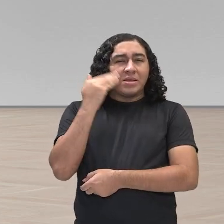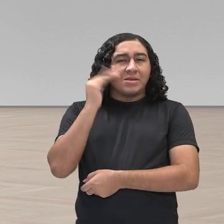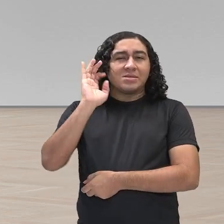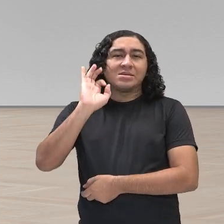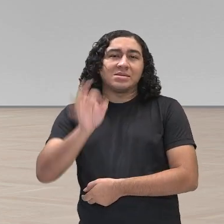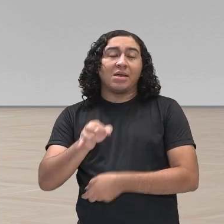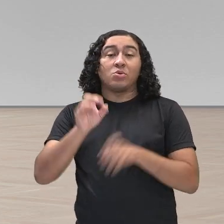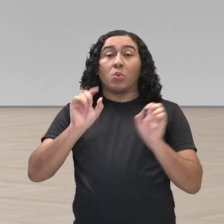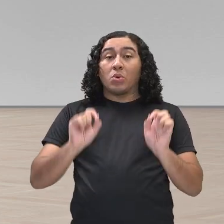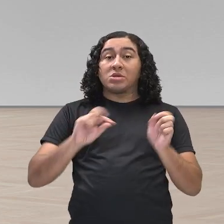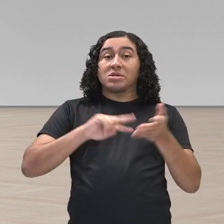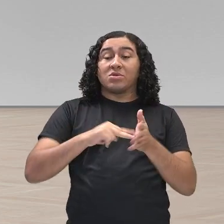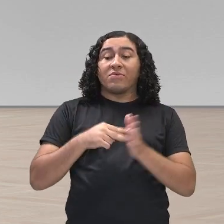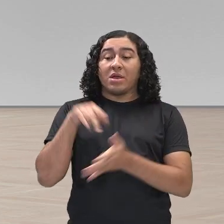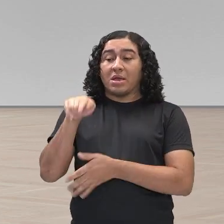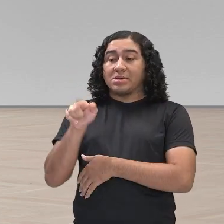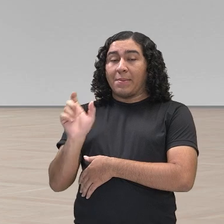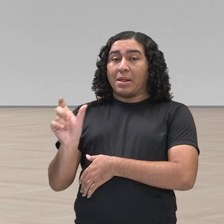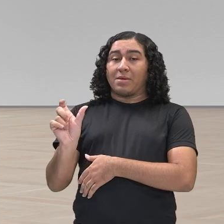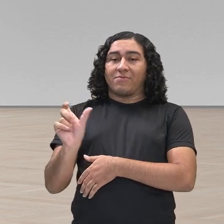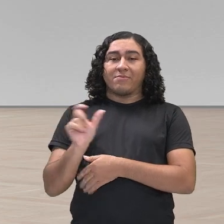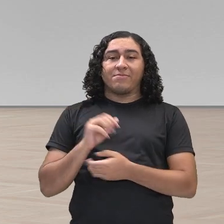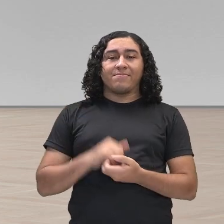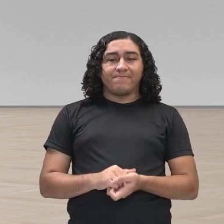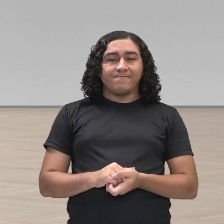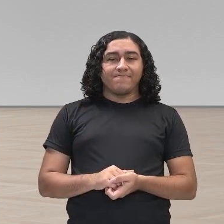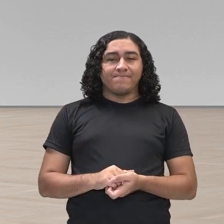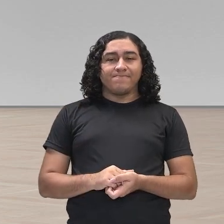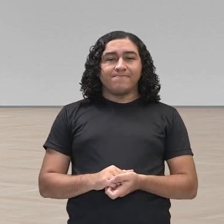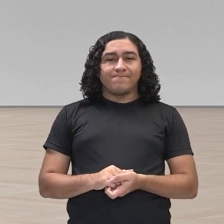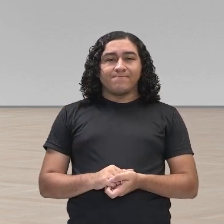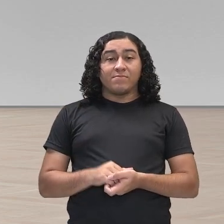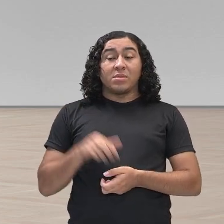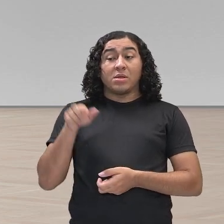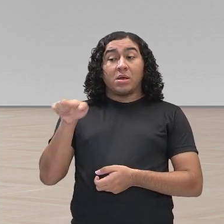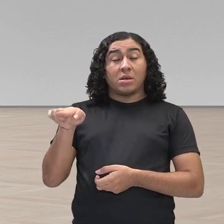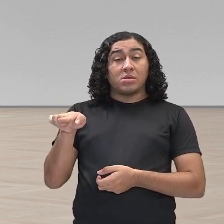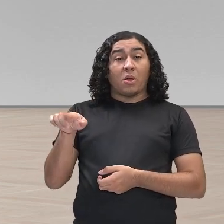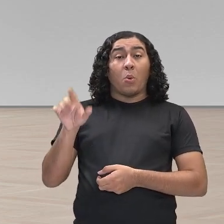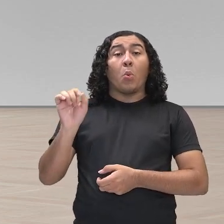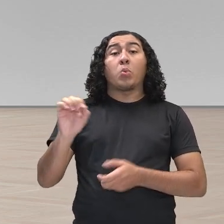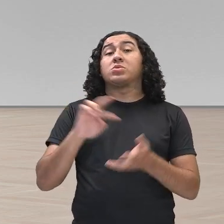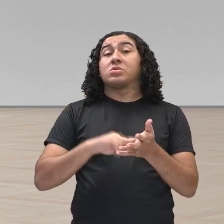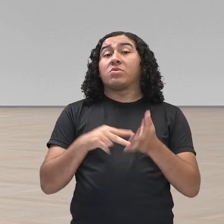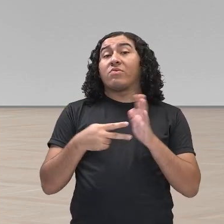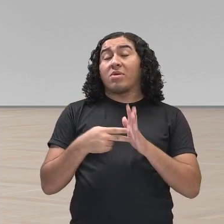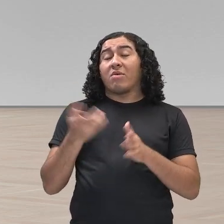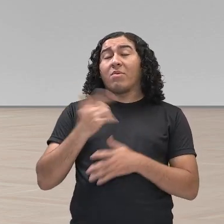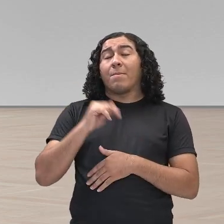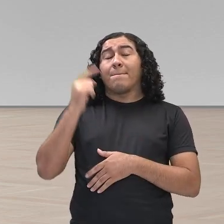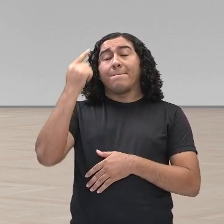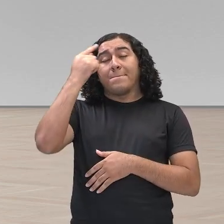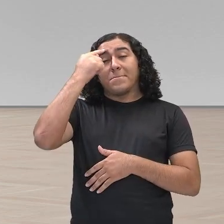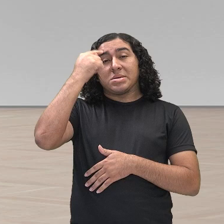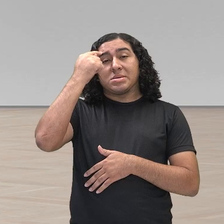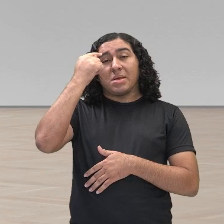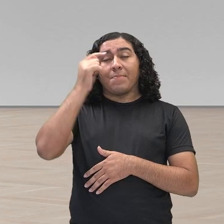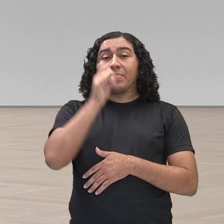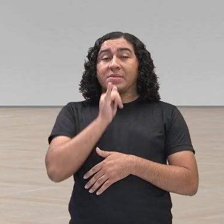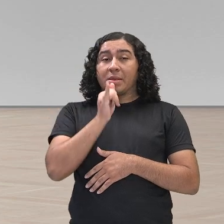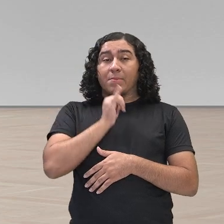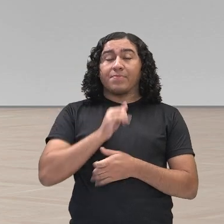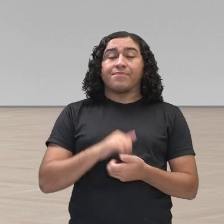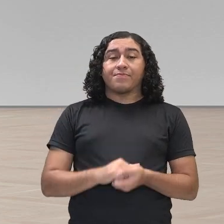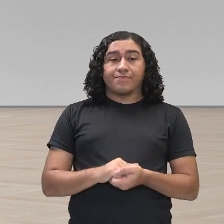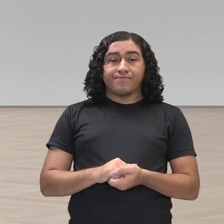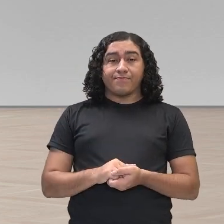a instalação. E quando falamos dessa instalação, vamos pensar em